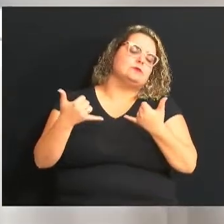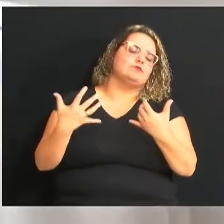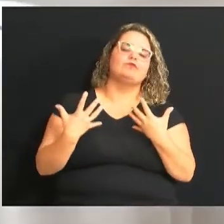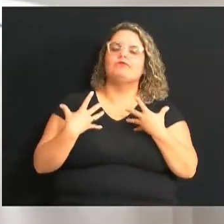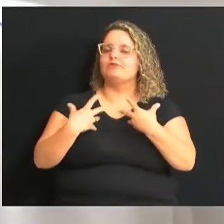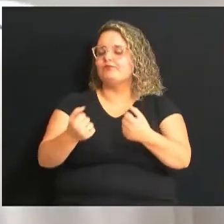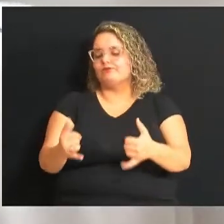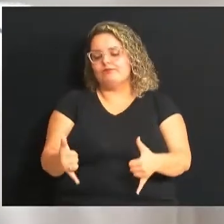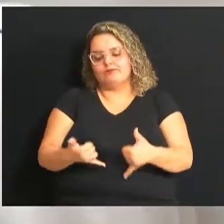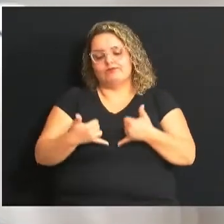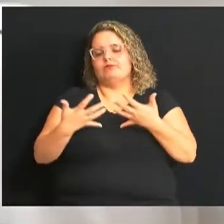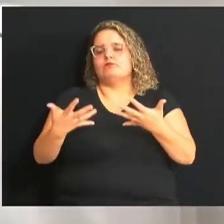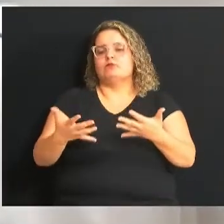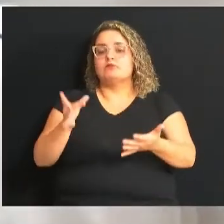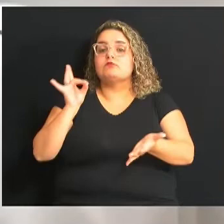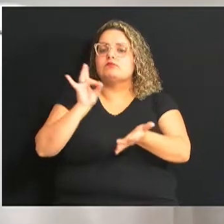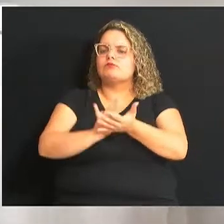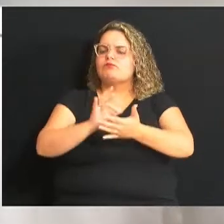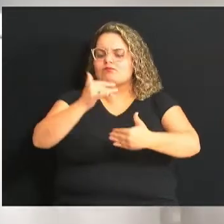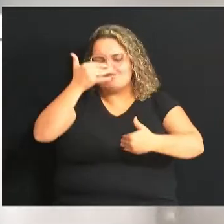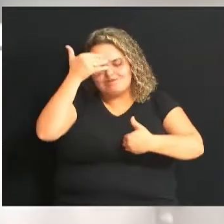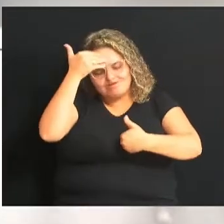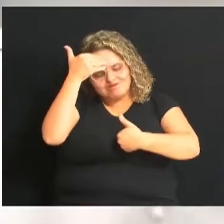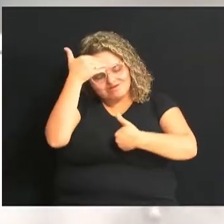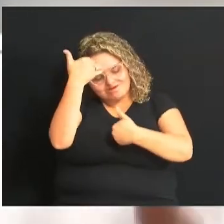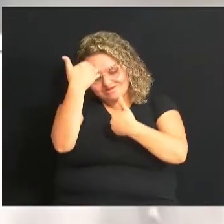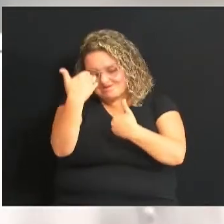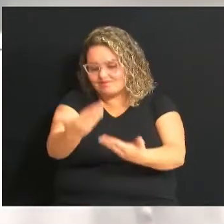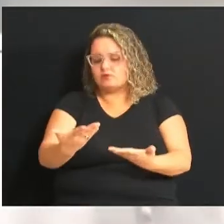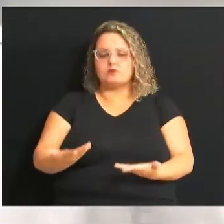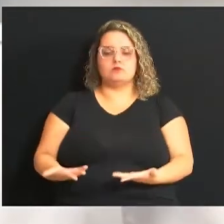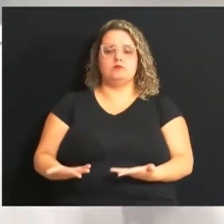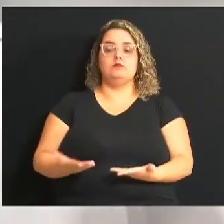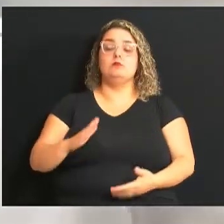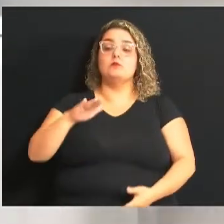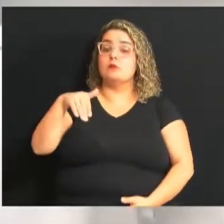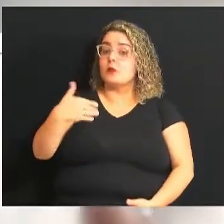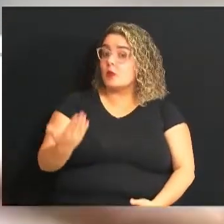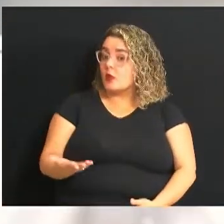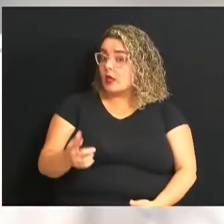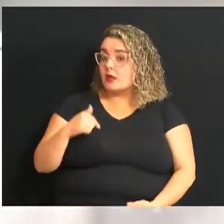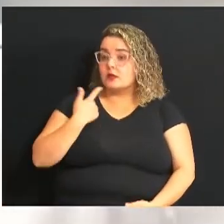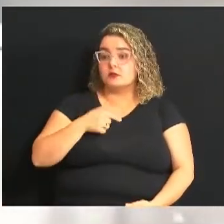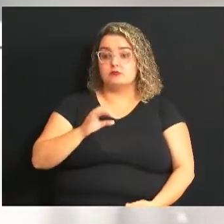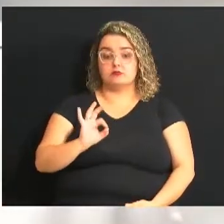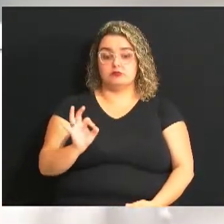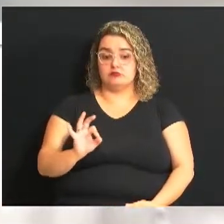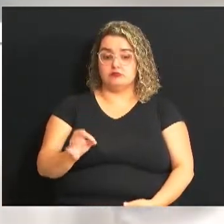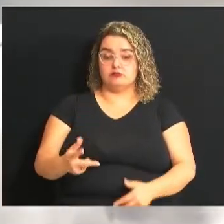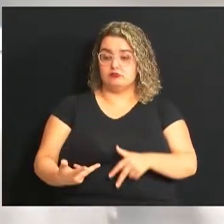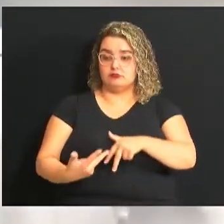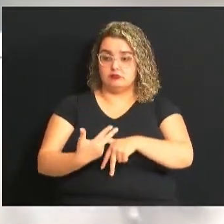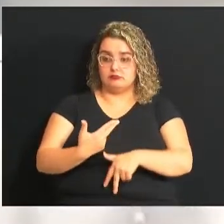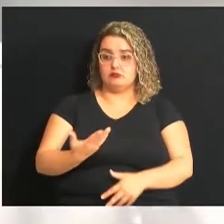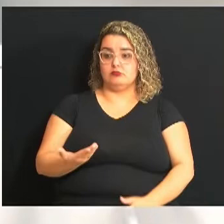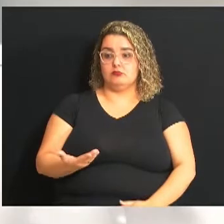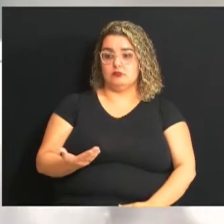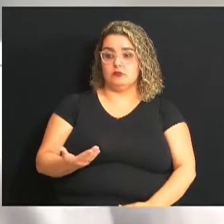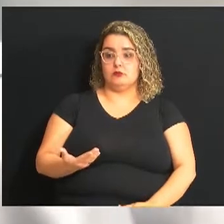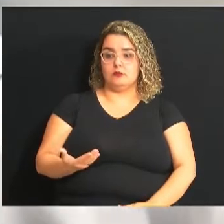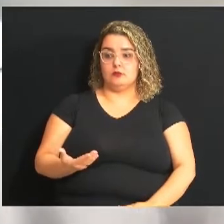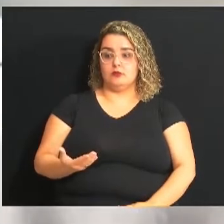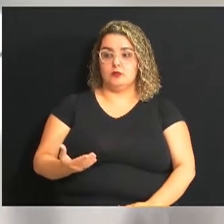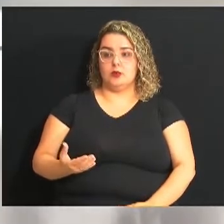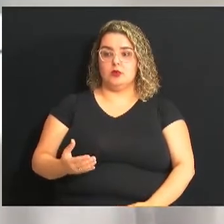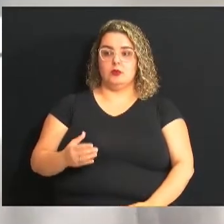energia que é realmente gratificante. Quando nós não fazíamos cirurgia bariátrica, nós fazíamos cirurgias do aparelho digestivo,